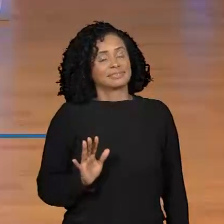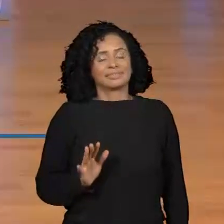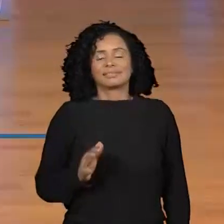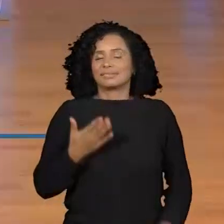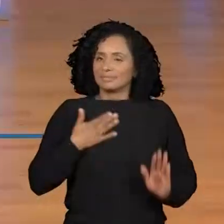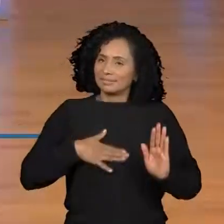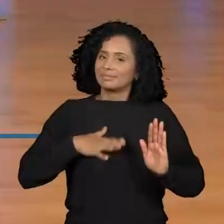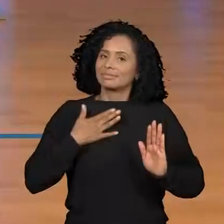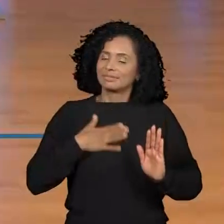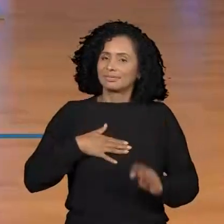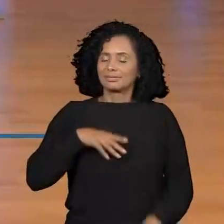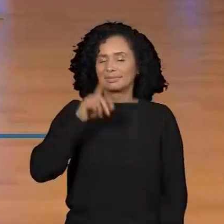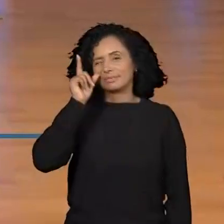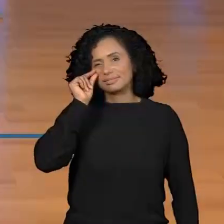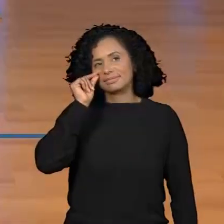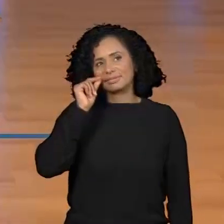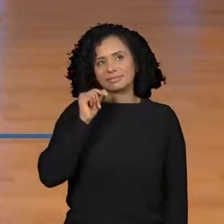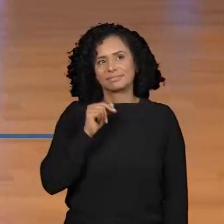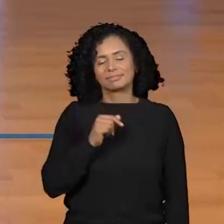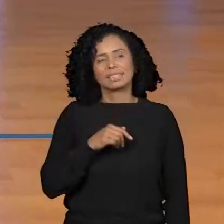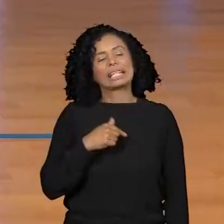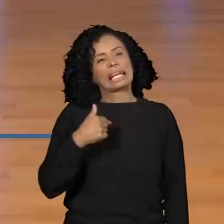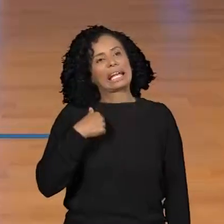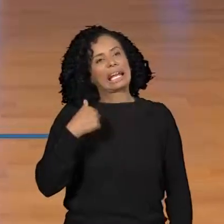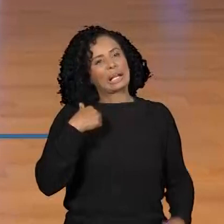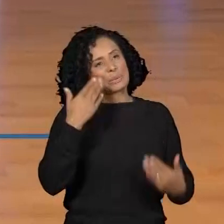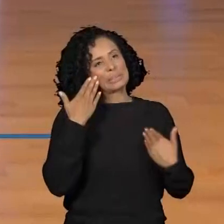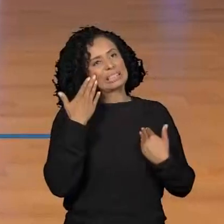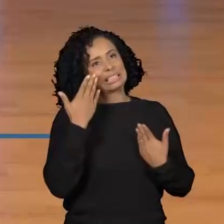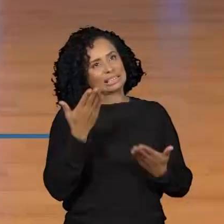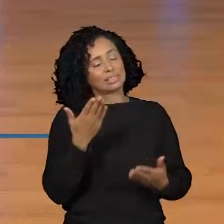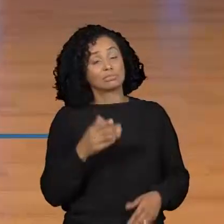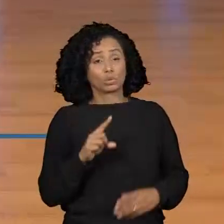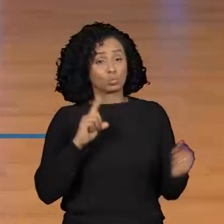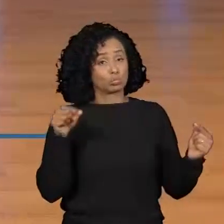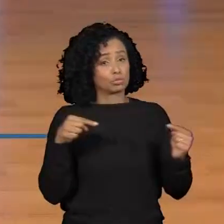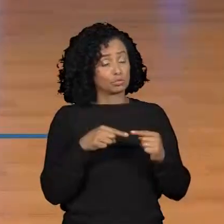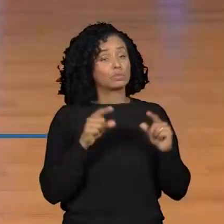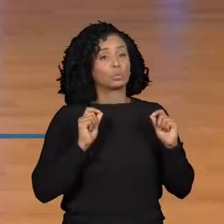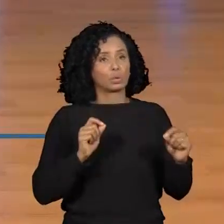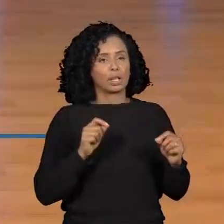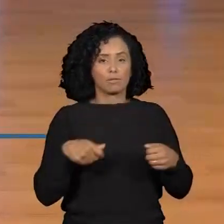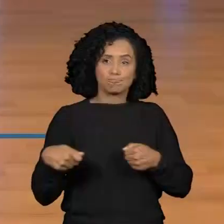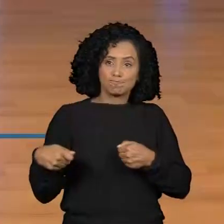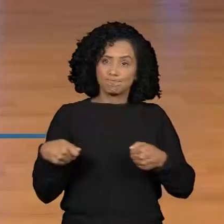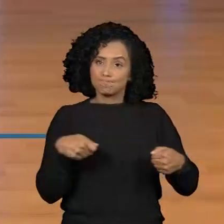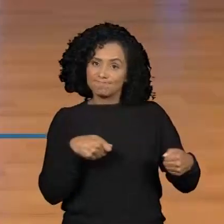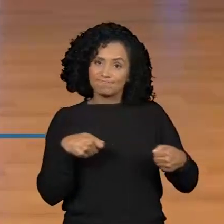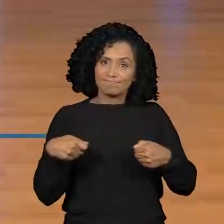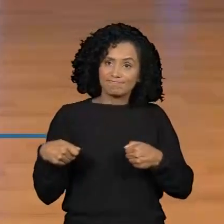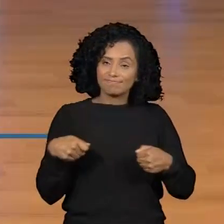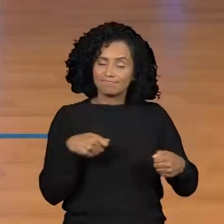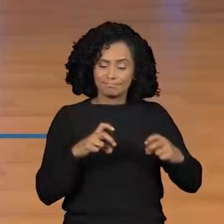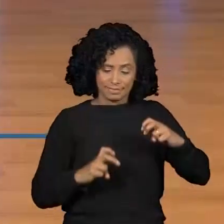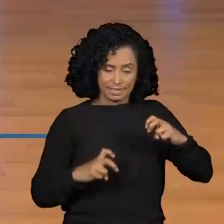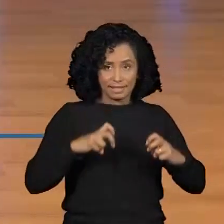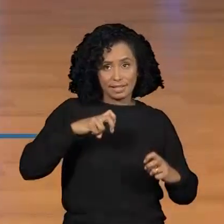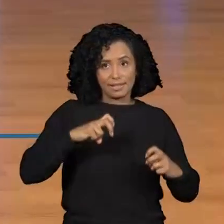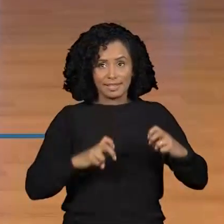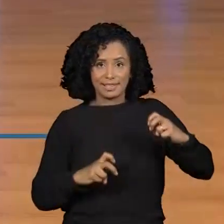professora. Sabe que eu sou muito agradecida pela sua presença. E o objetivo é exatamente esse, ver quem consegue ganhar. Ir pro chão. Isso.